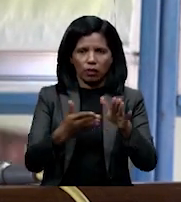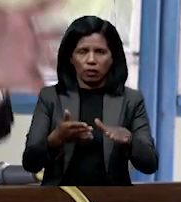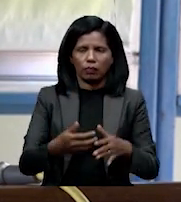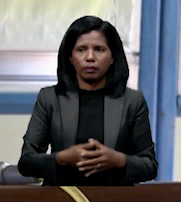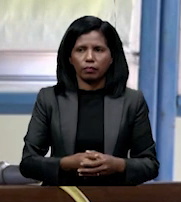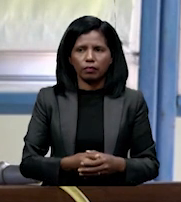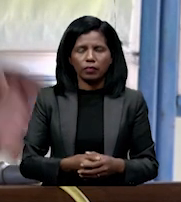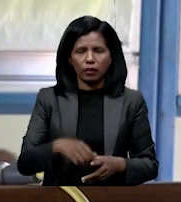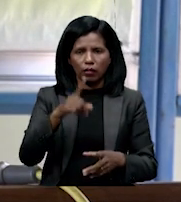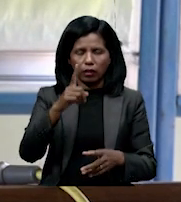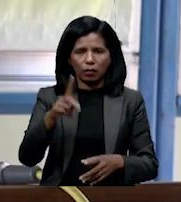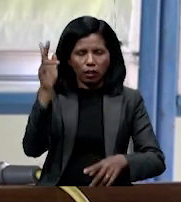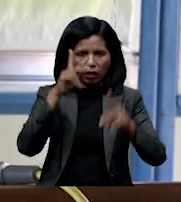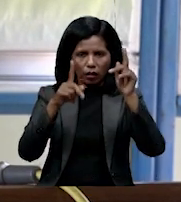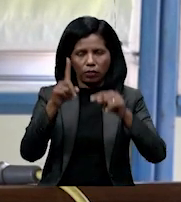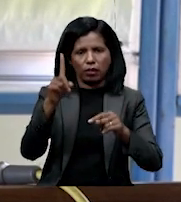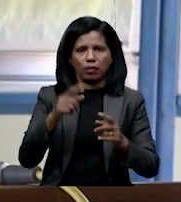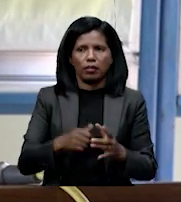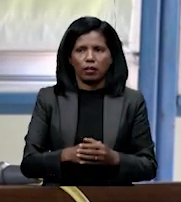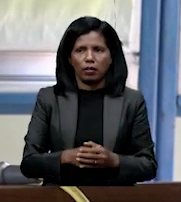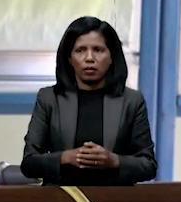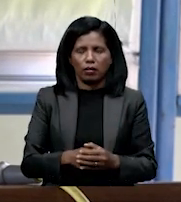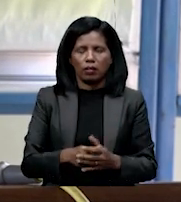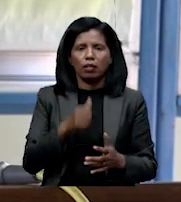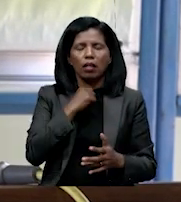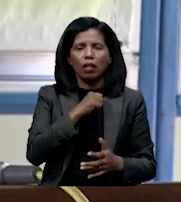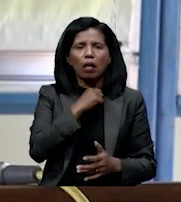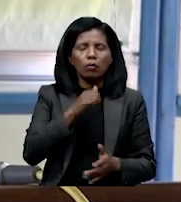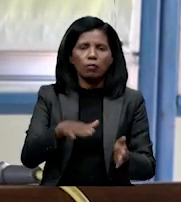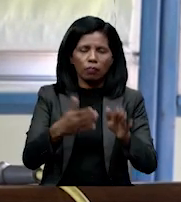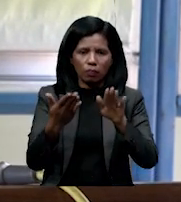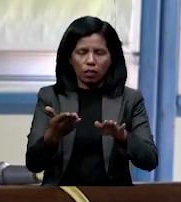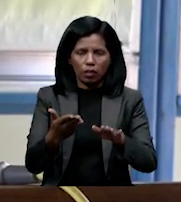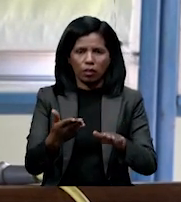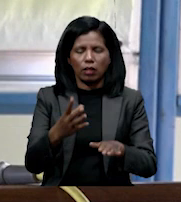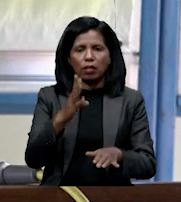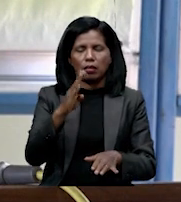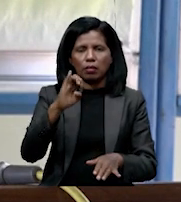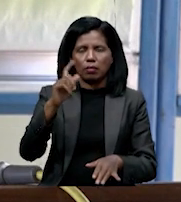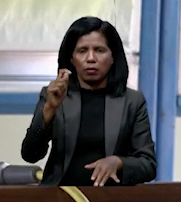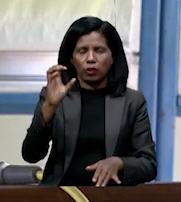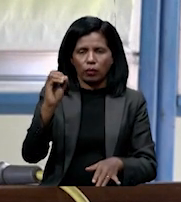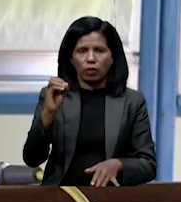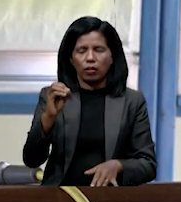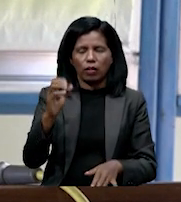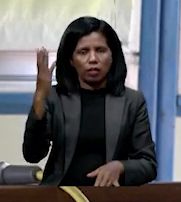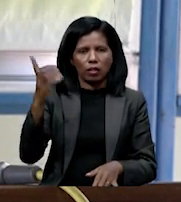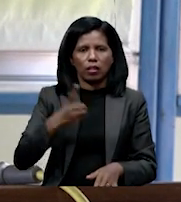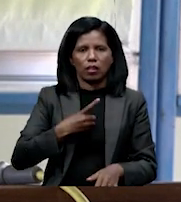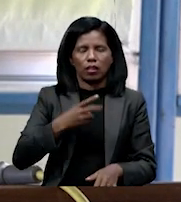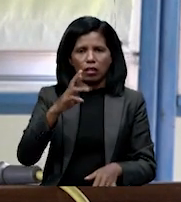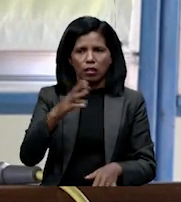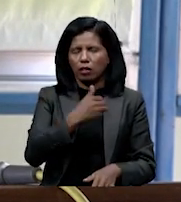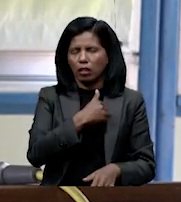ele se ele como caso ele se ele a mate yang amo ritu deve que ia dar mate se dá o